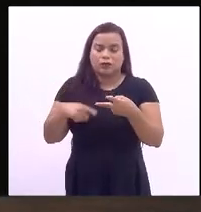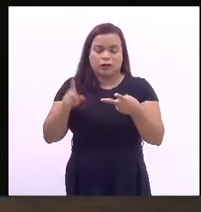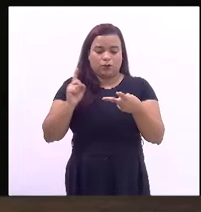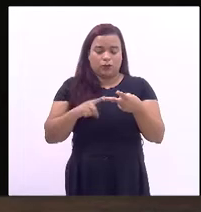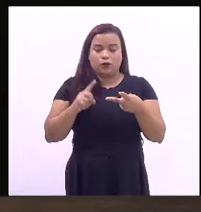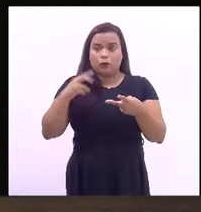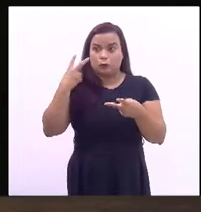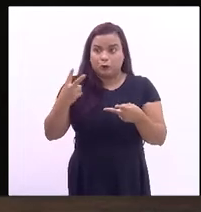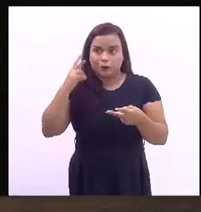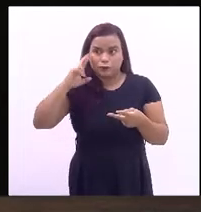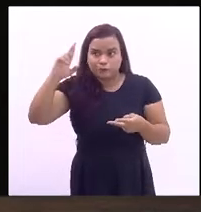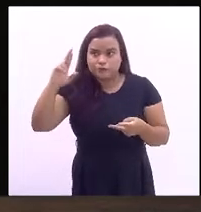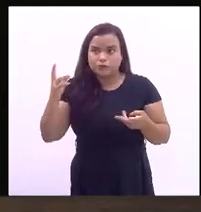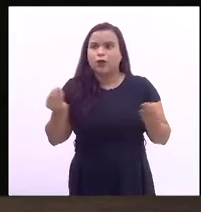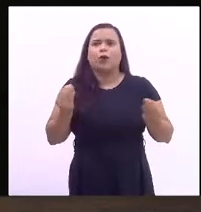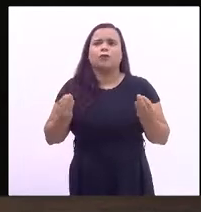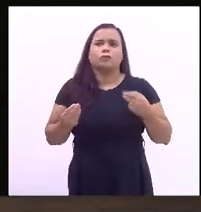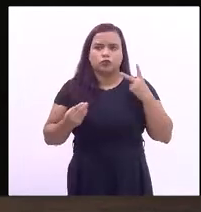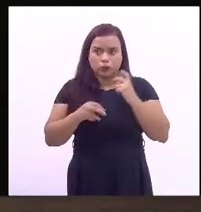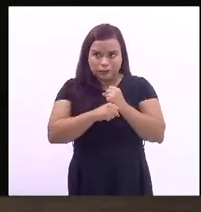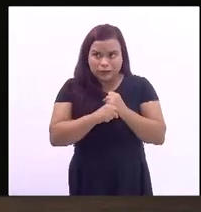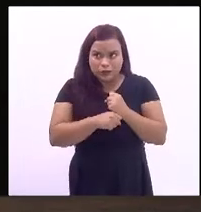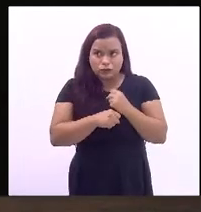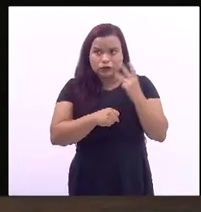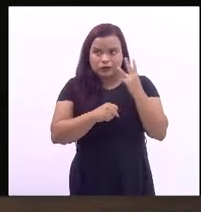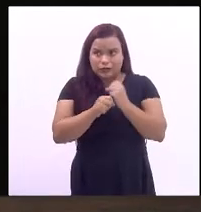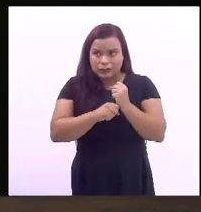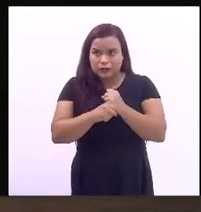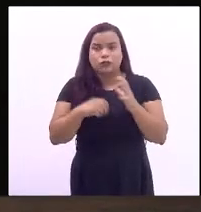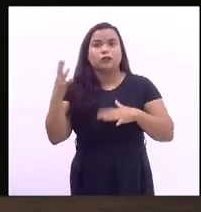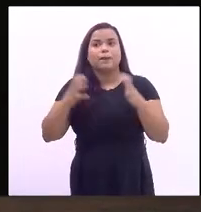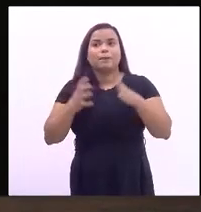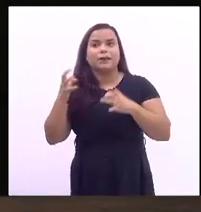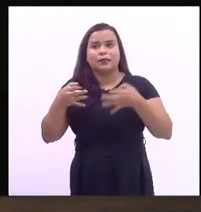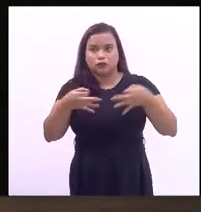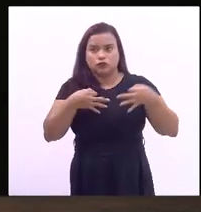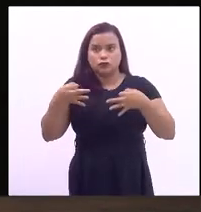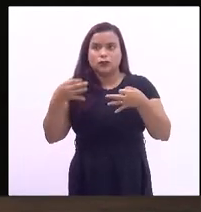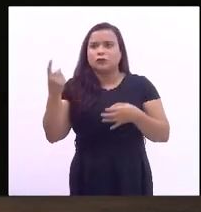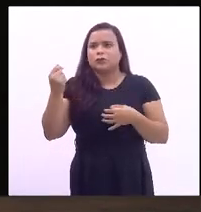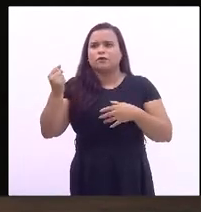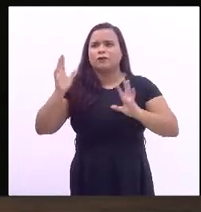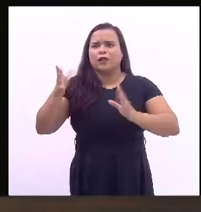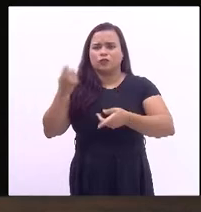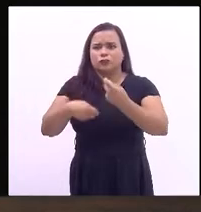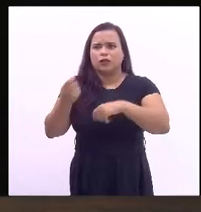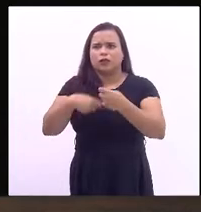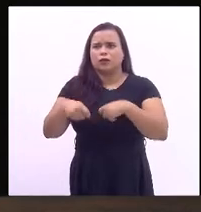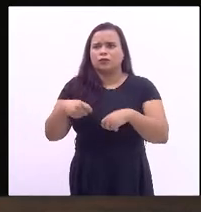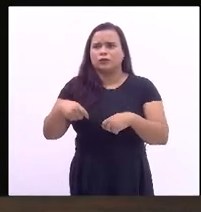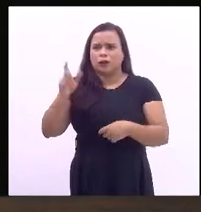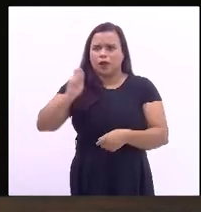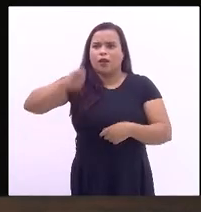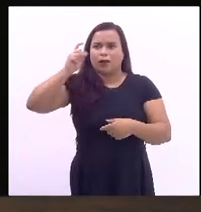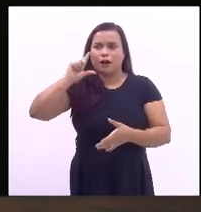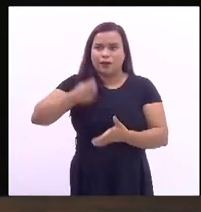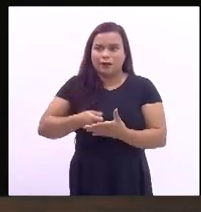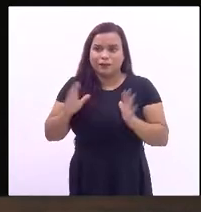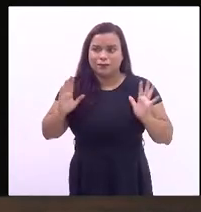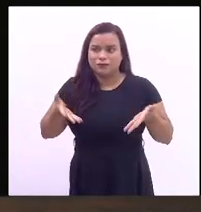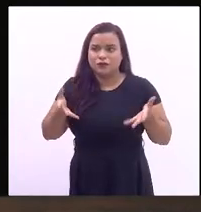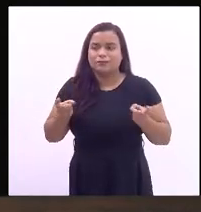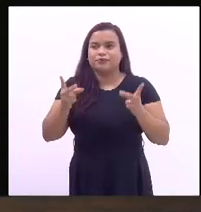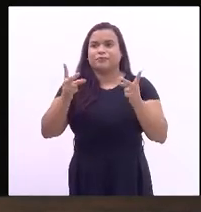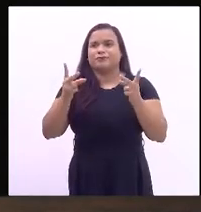como é que vai ficar vai ficar durante 23 anos a briga na justiça e o valor do imóvel já foi negociado através do leilão sem